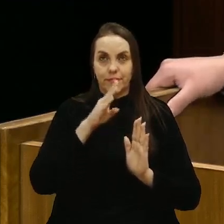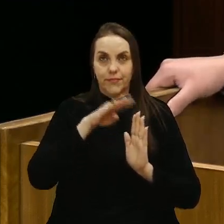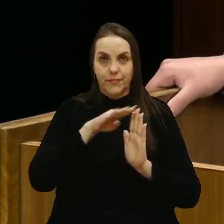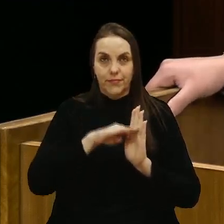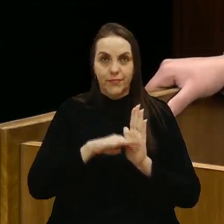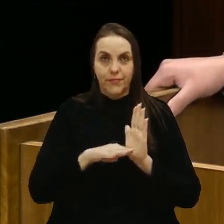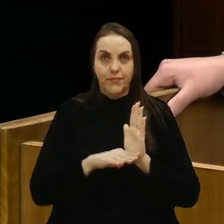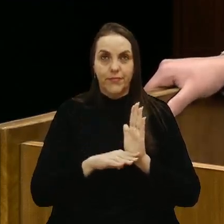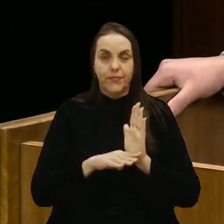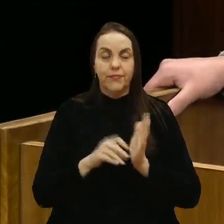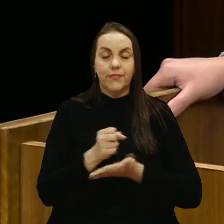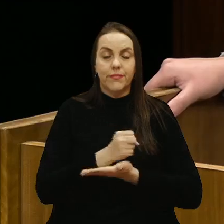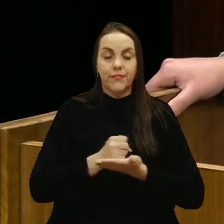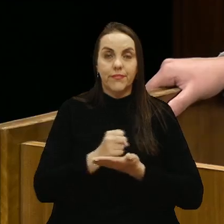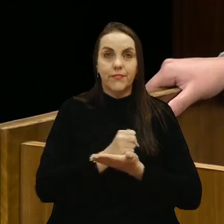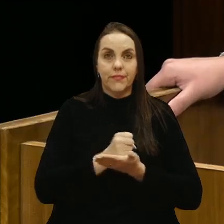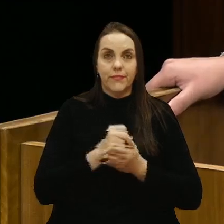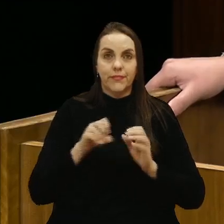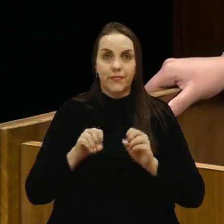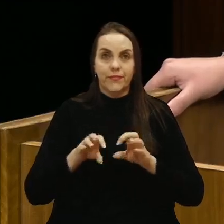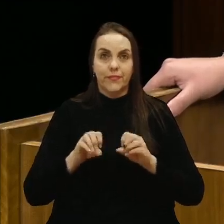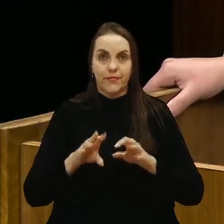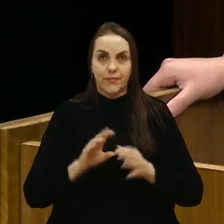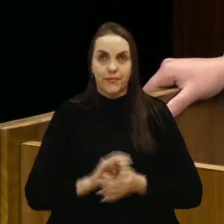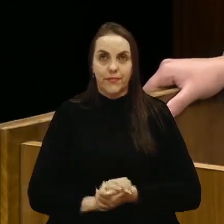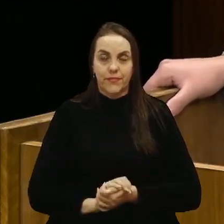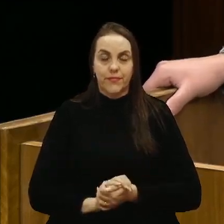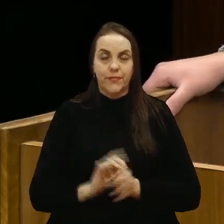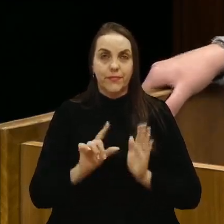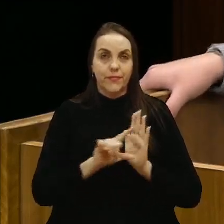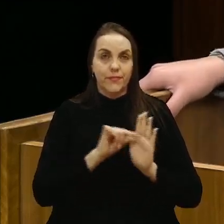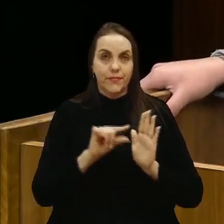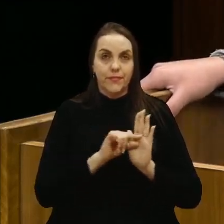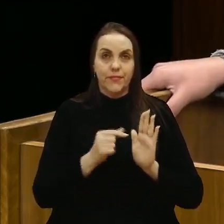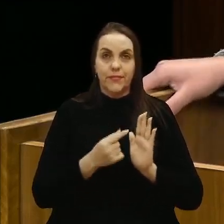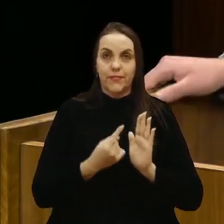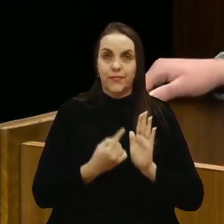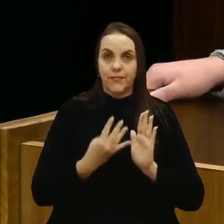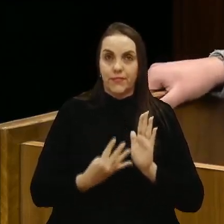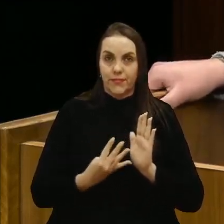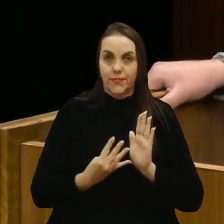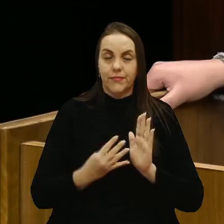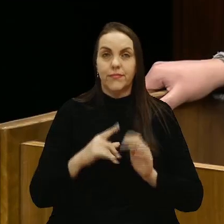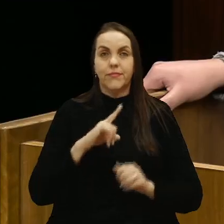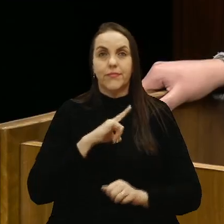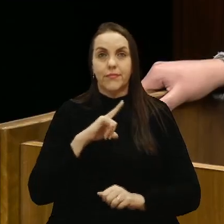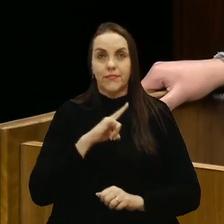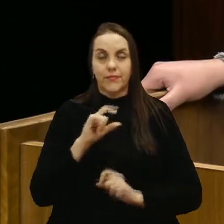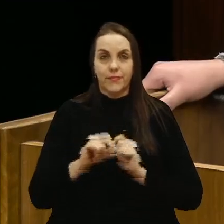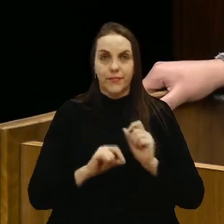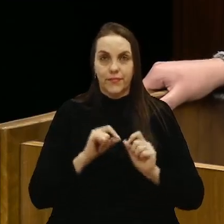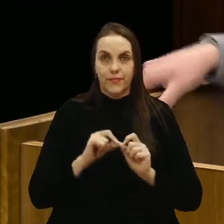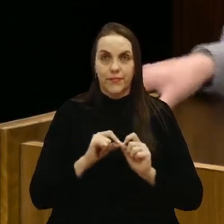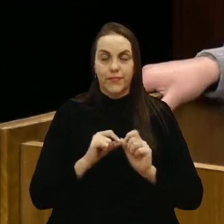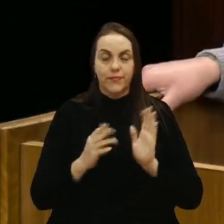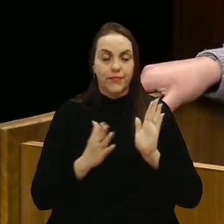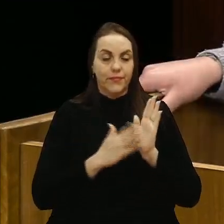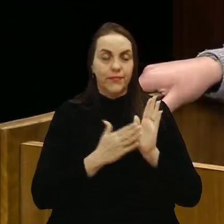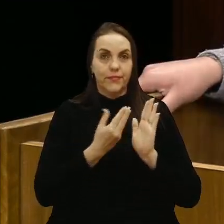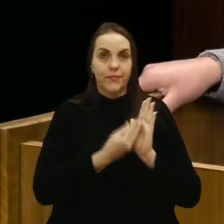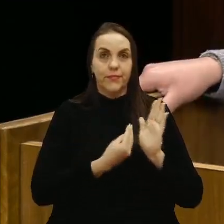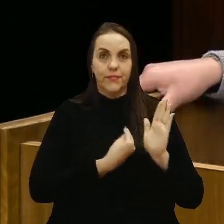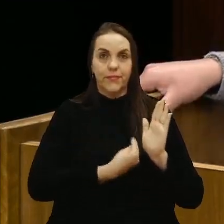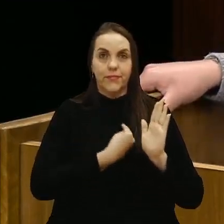de Bases da Educação. No artigo 14, a gente tem presente a importância